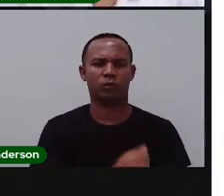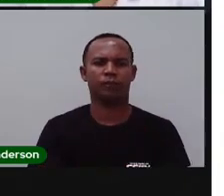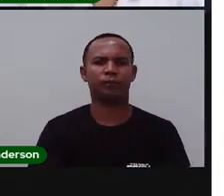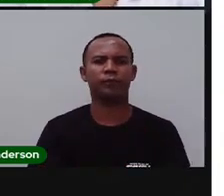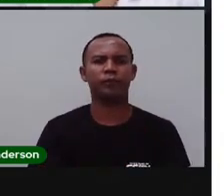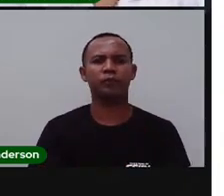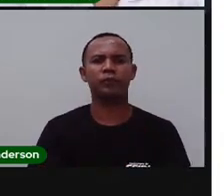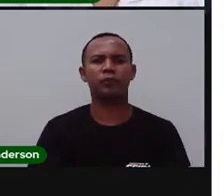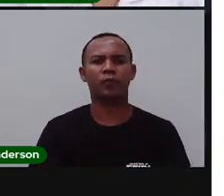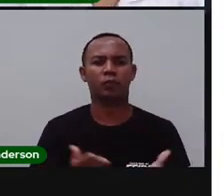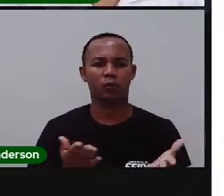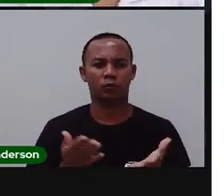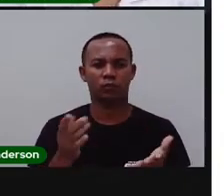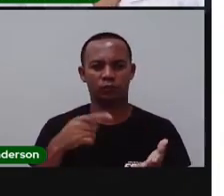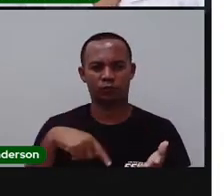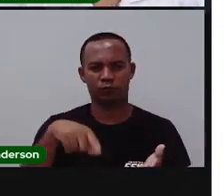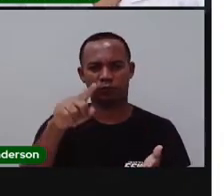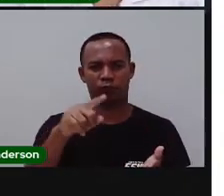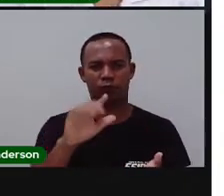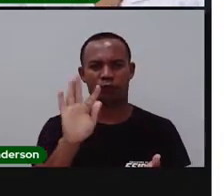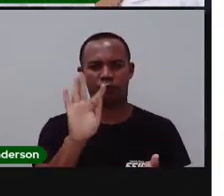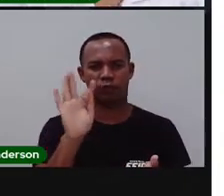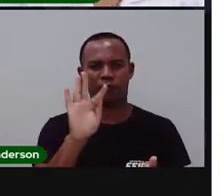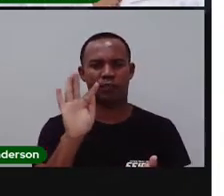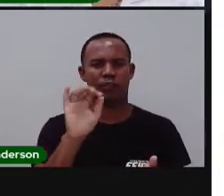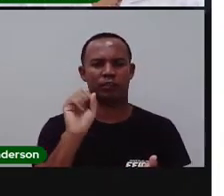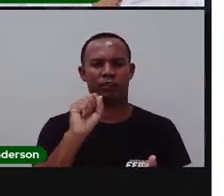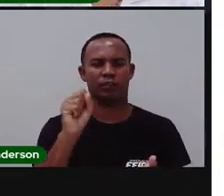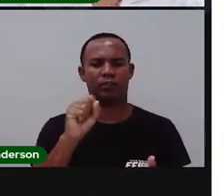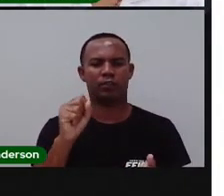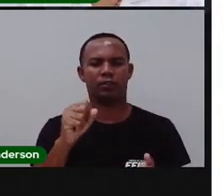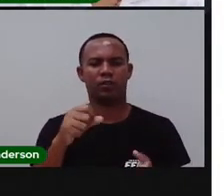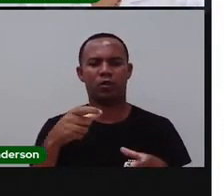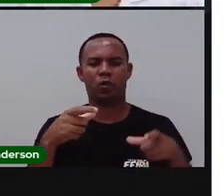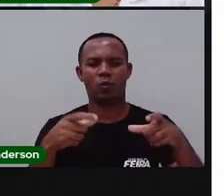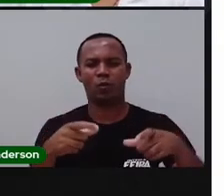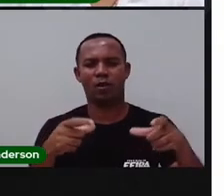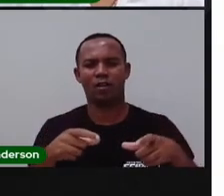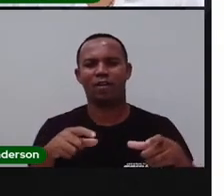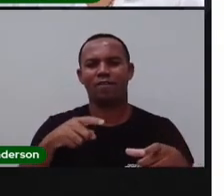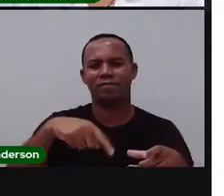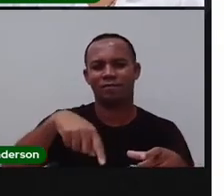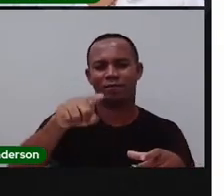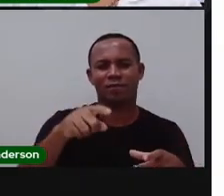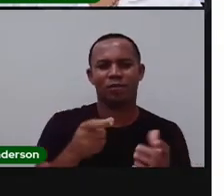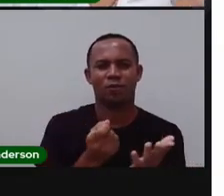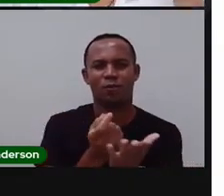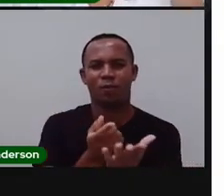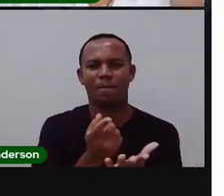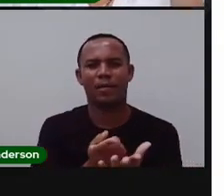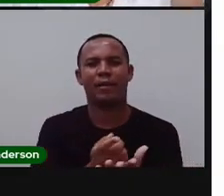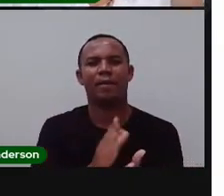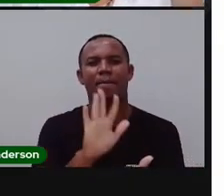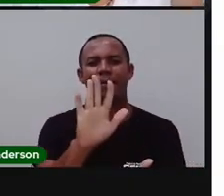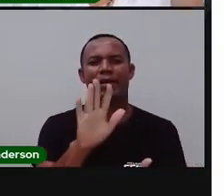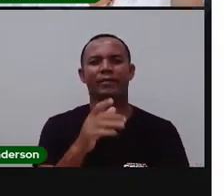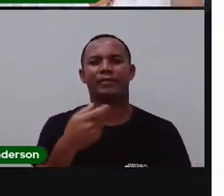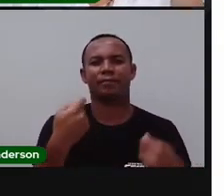Livre, né? E quando a gente vai à Feira Livre, a gente precisa de uma coisa importante. O quê?